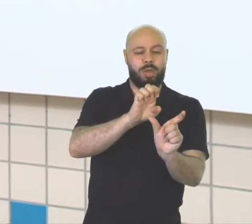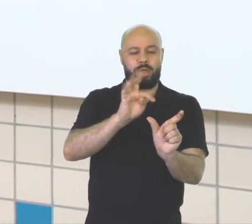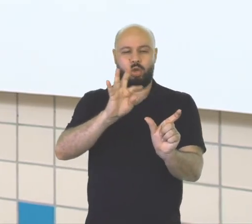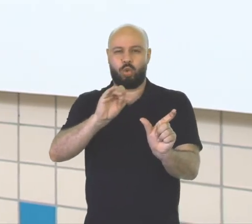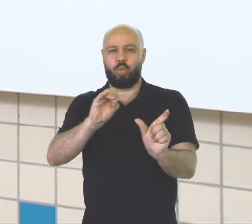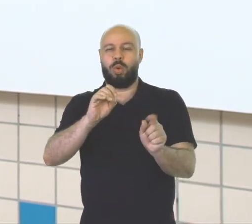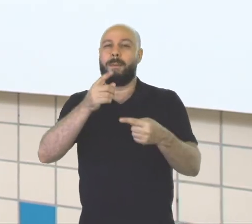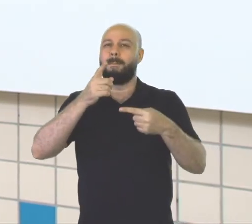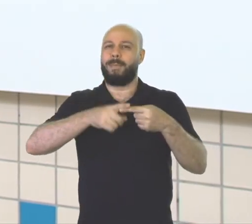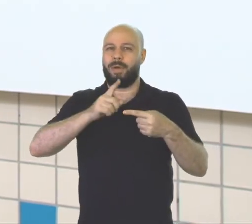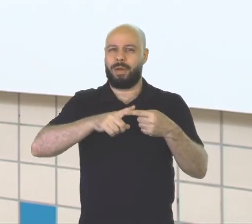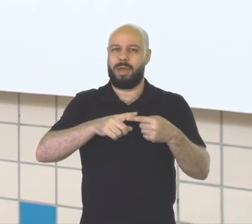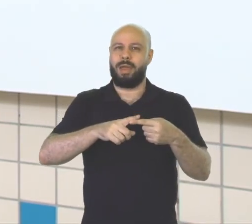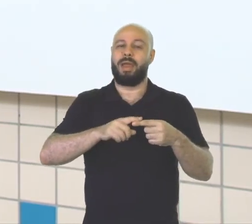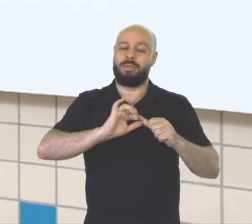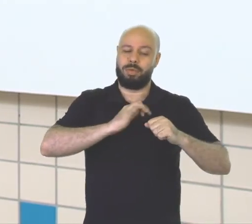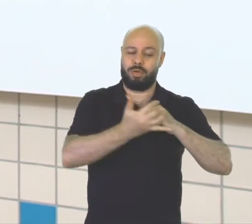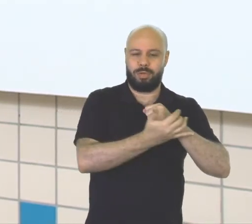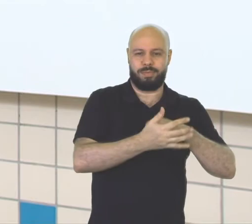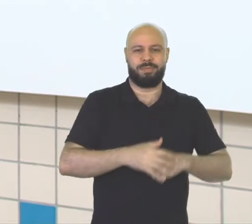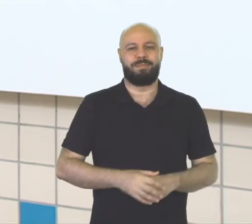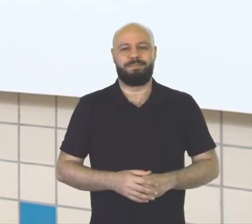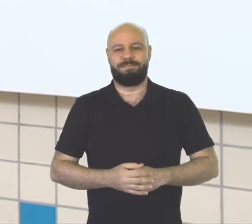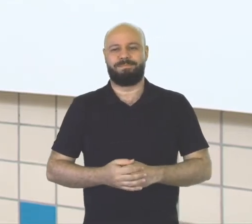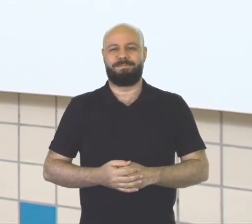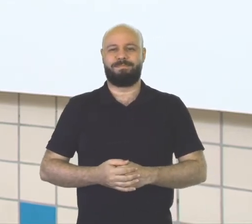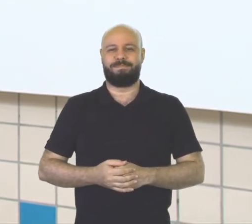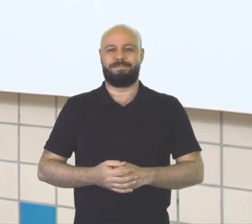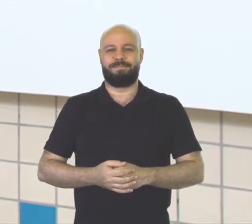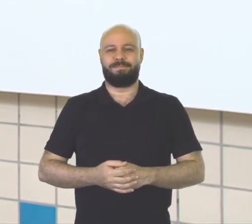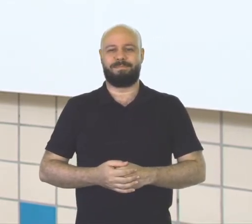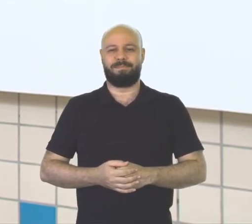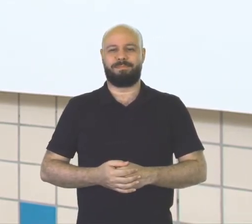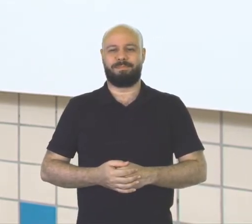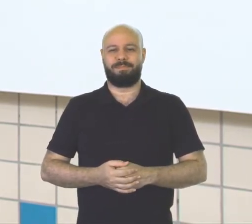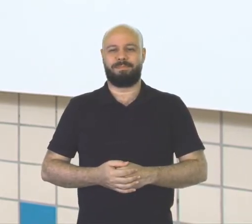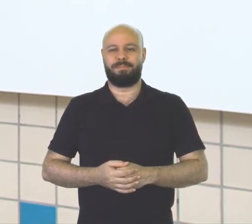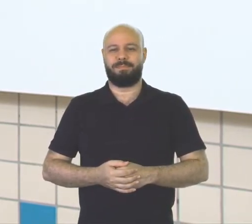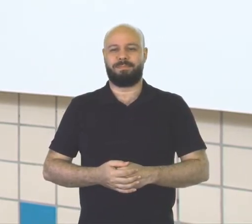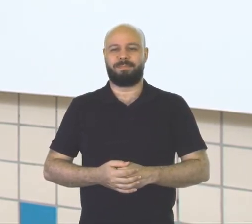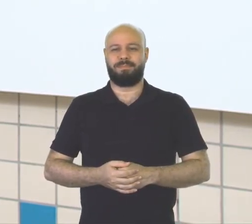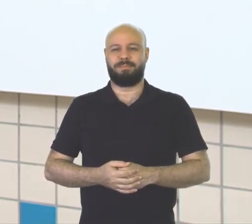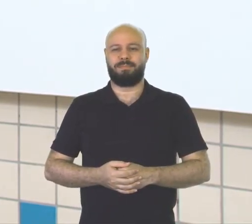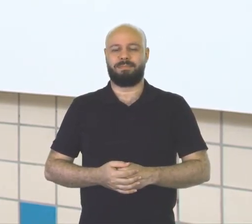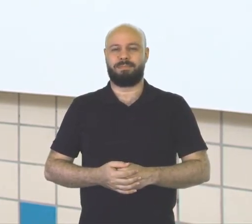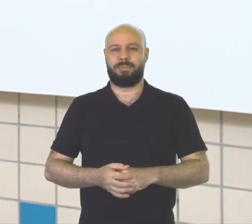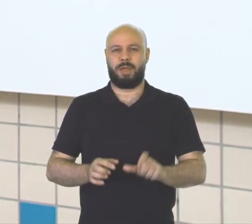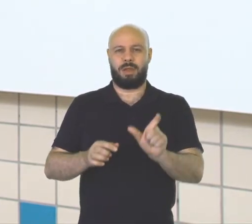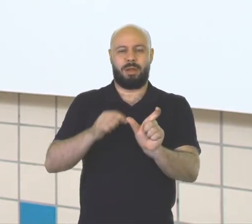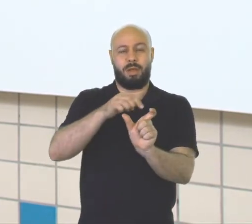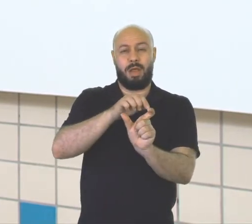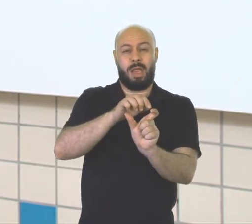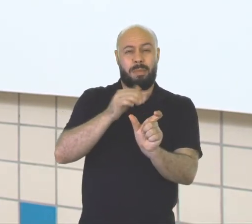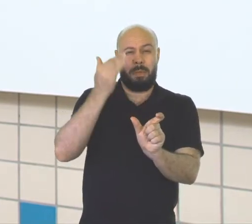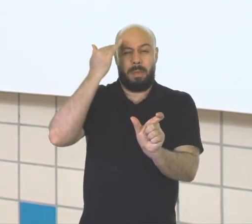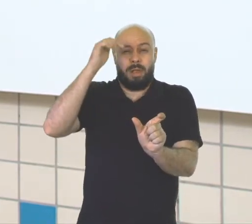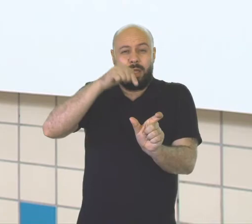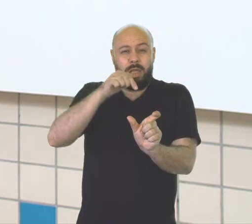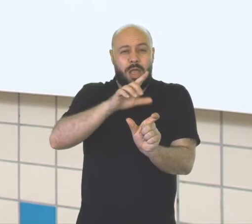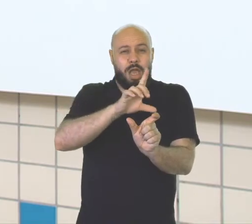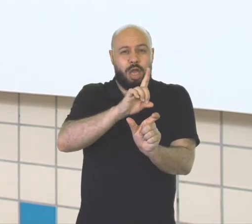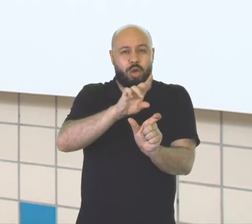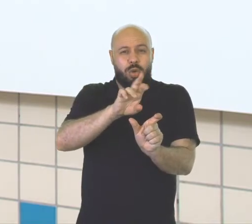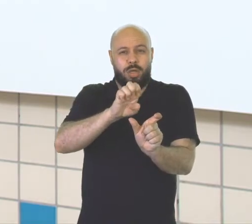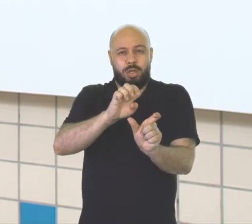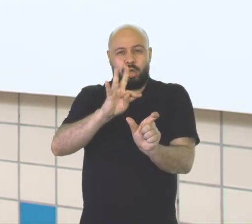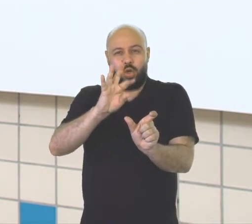ao coronavírus. Due to. Então, esta é a nossa palavra-chave aqui dentro